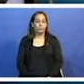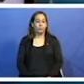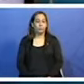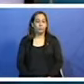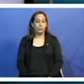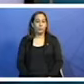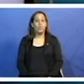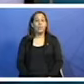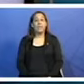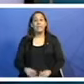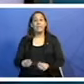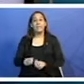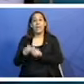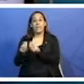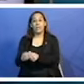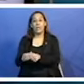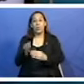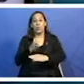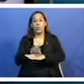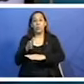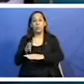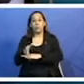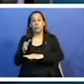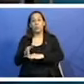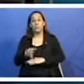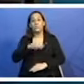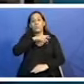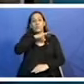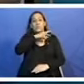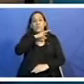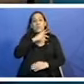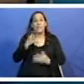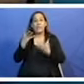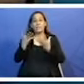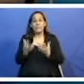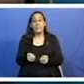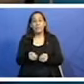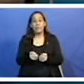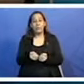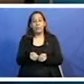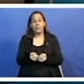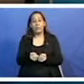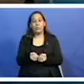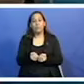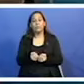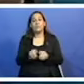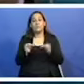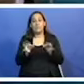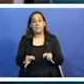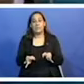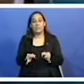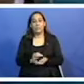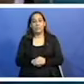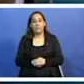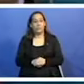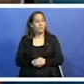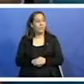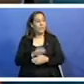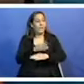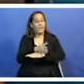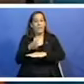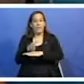Se ela distribuiu os convites, os animais receberam os convites, certo? Que ela ia lá na casa,